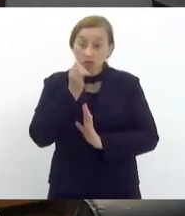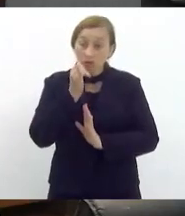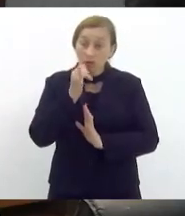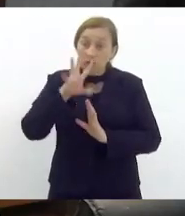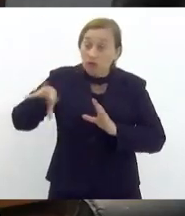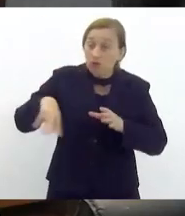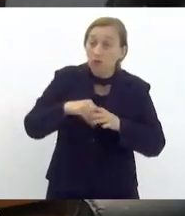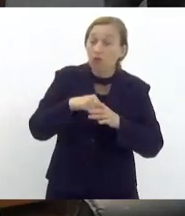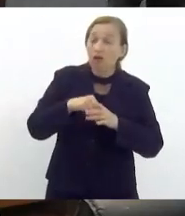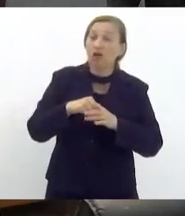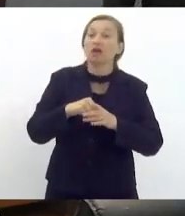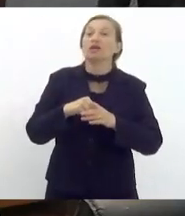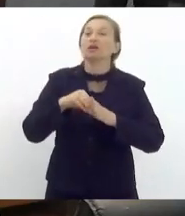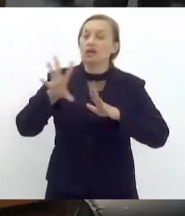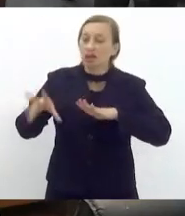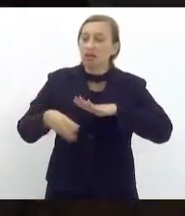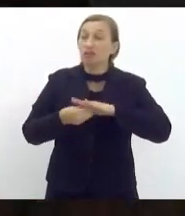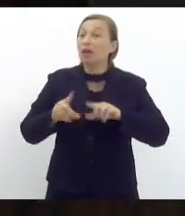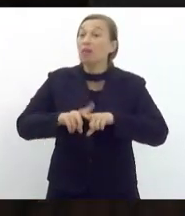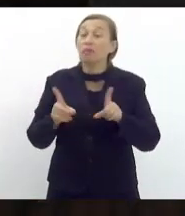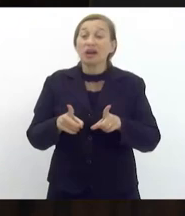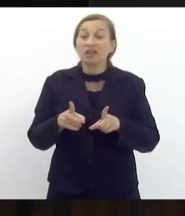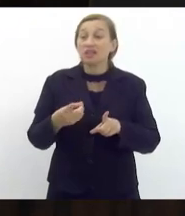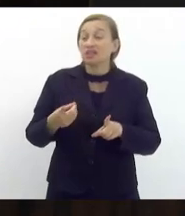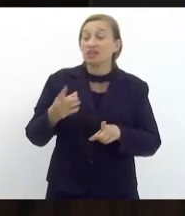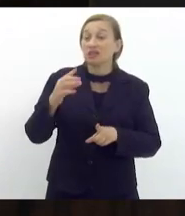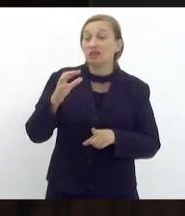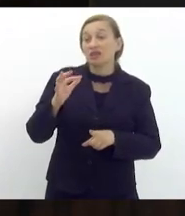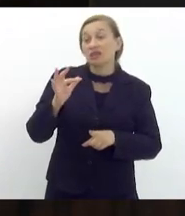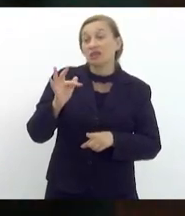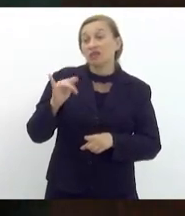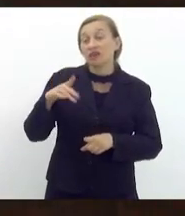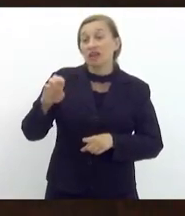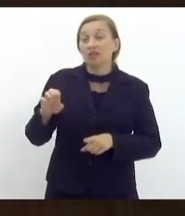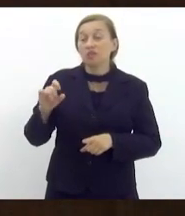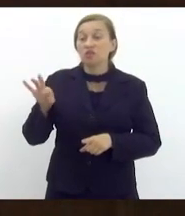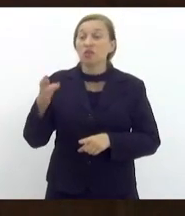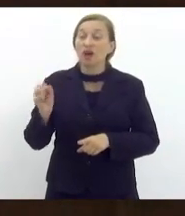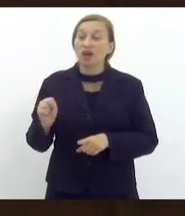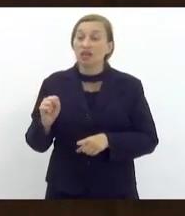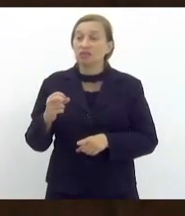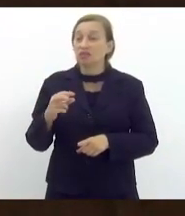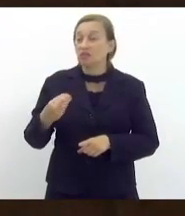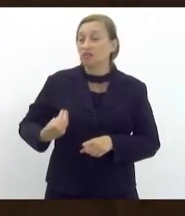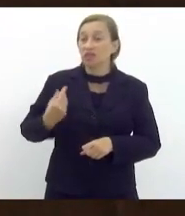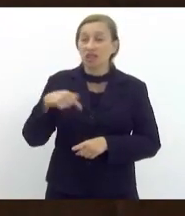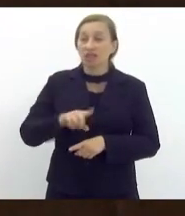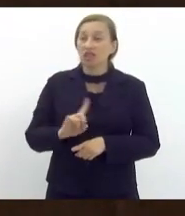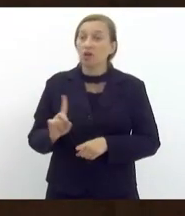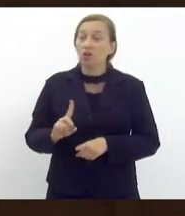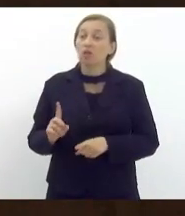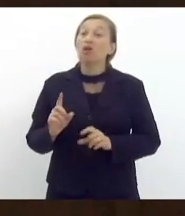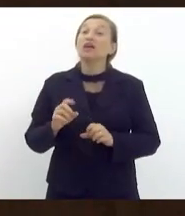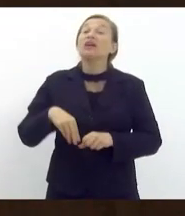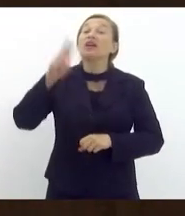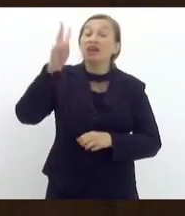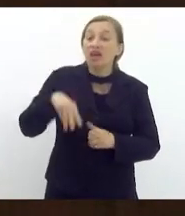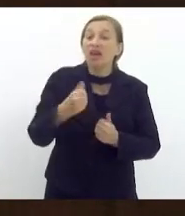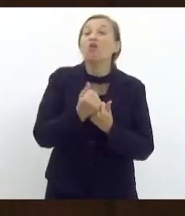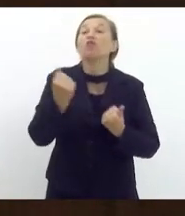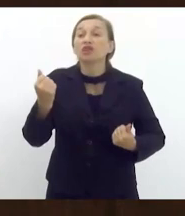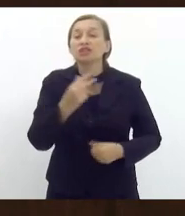incorporar as emendas dá o parecer novamente mas o deputado Felipe Soares a gente não pode ser o vice-presidente da comissão quem é o